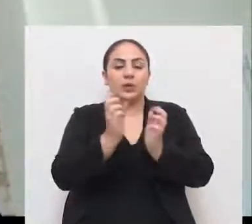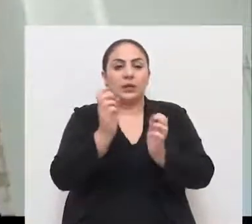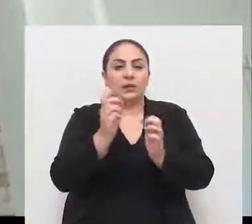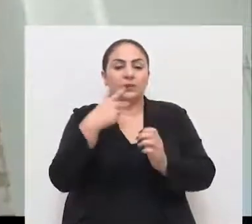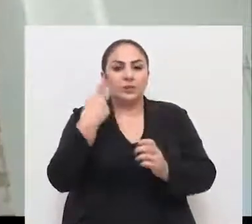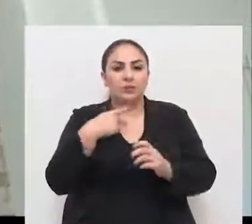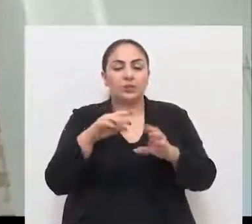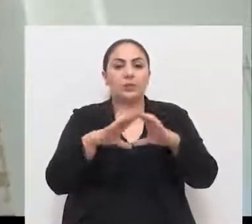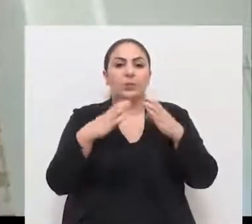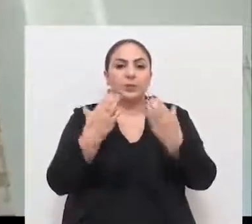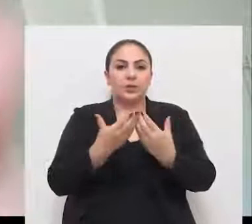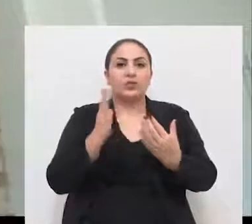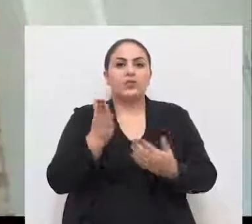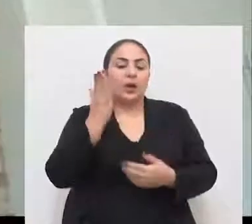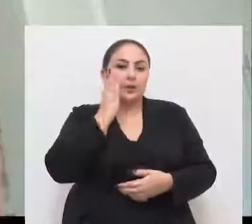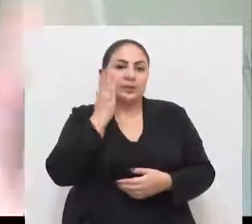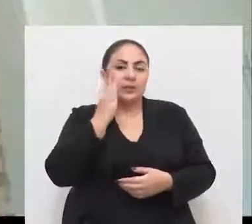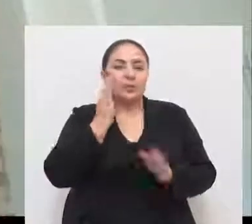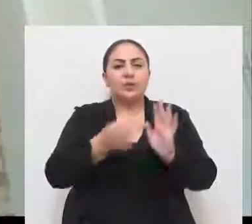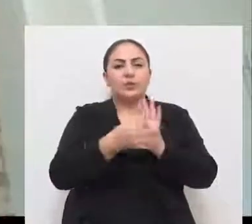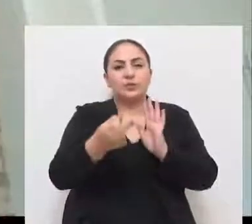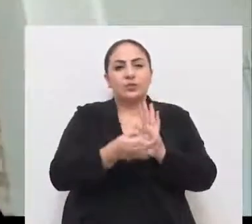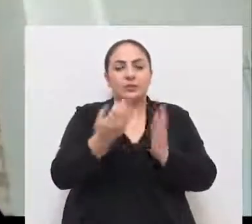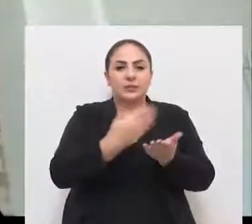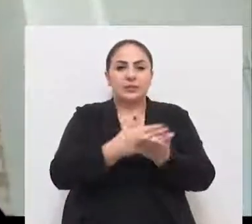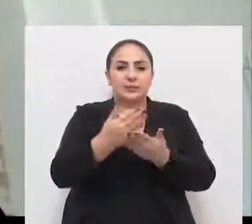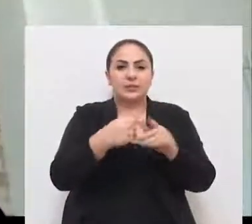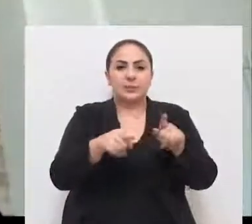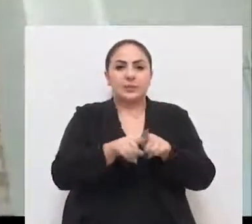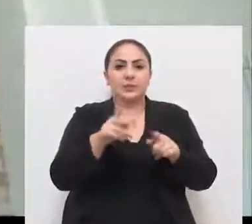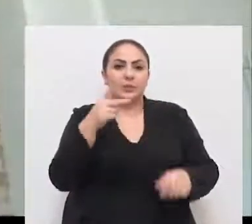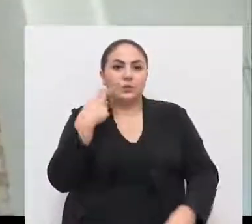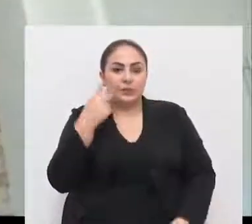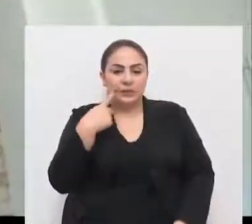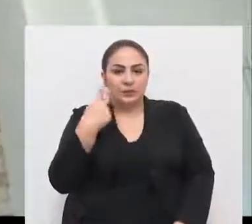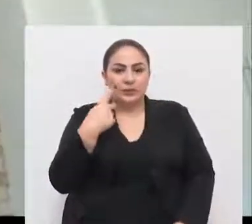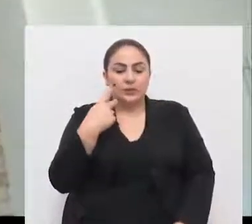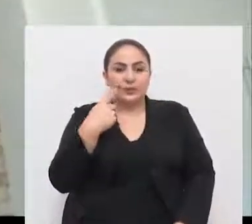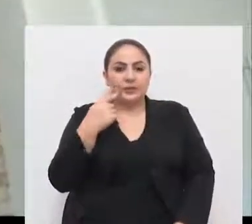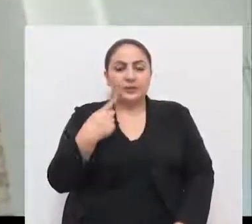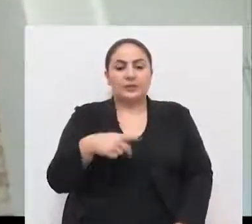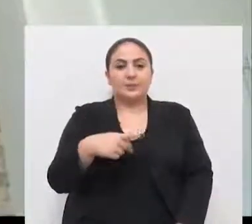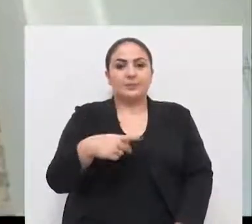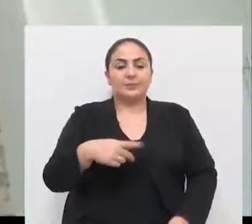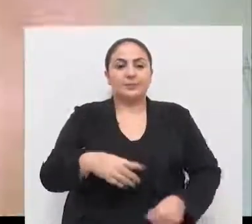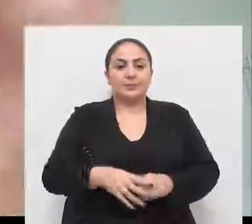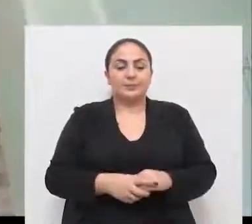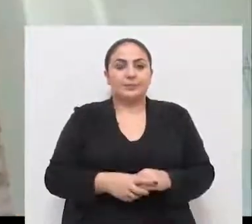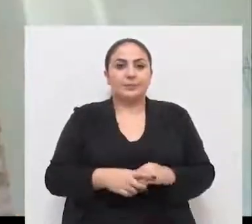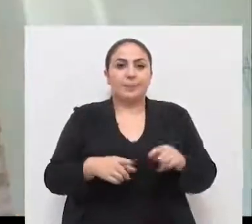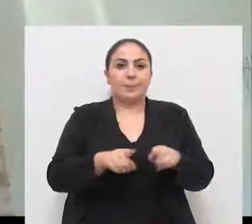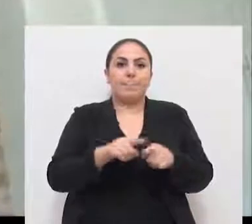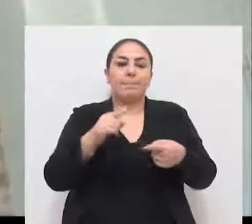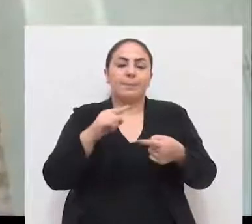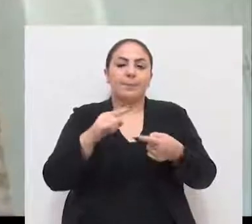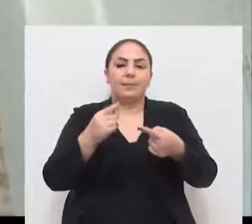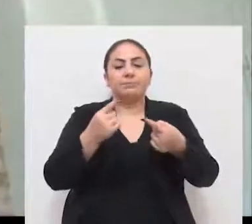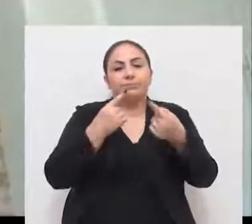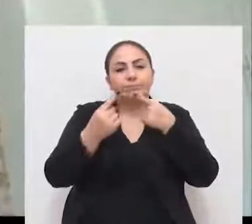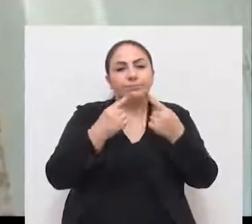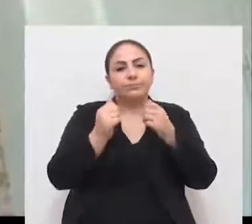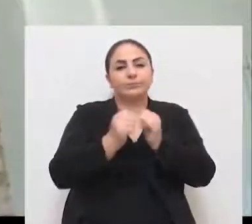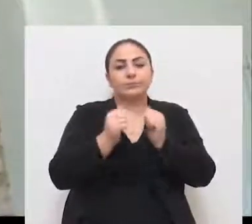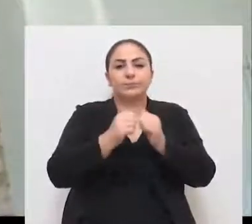sabe, a partir de indicações e iniciativas dos vereadores do Parlamento Municipal em diálogo com o